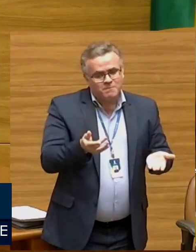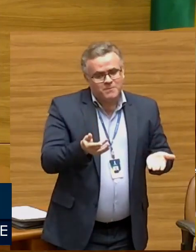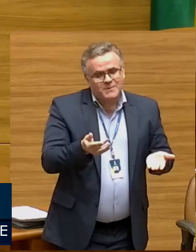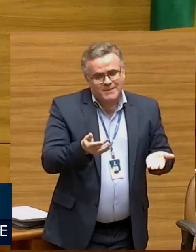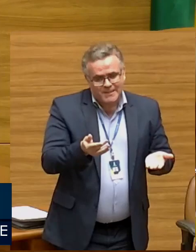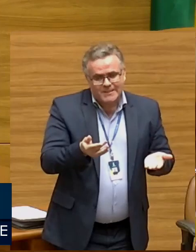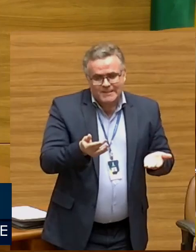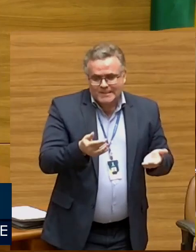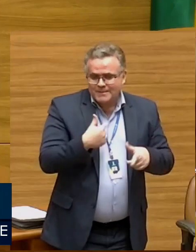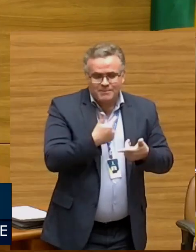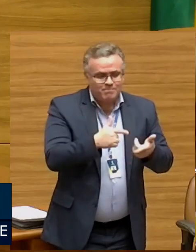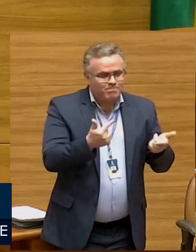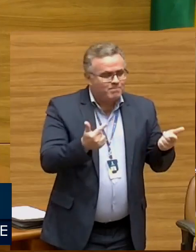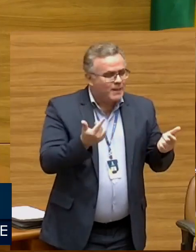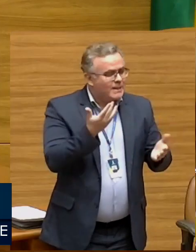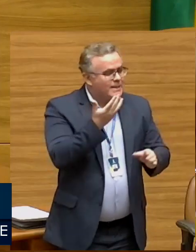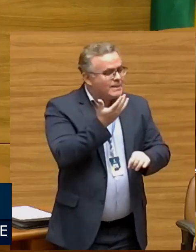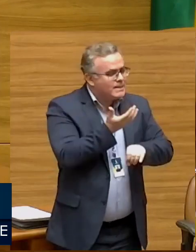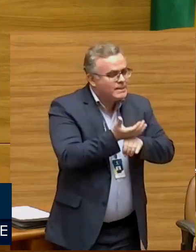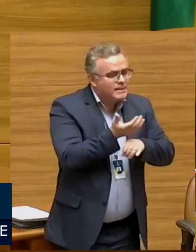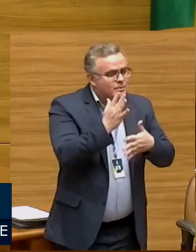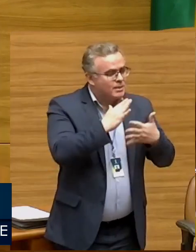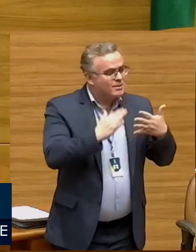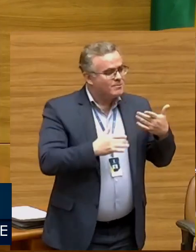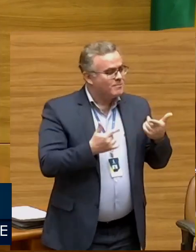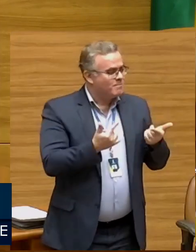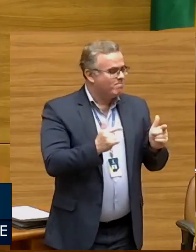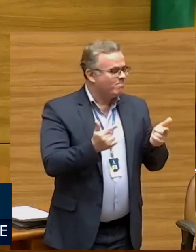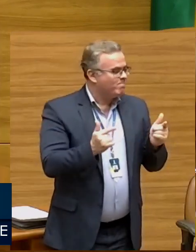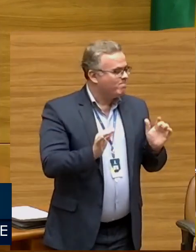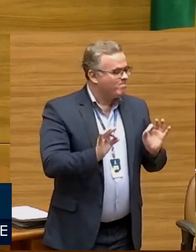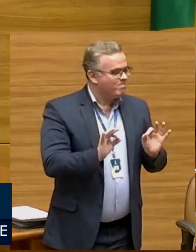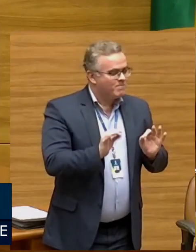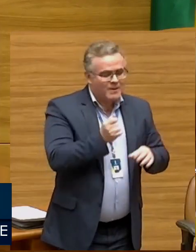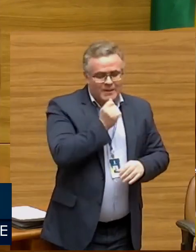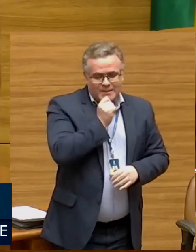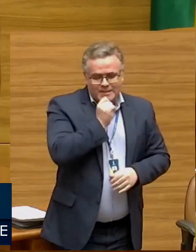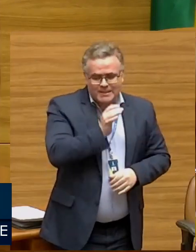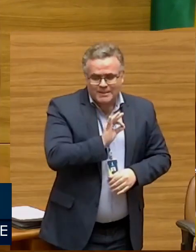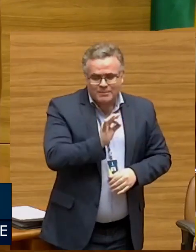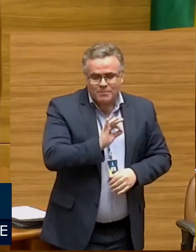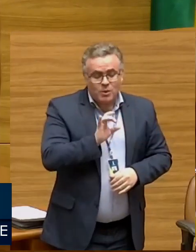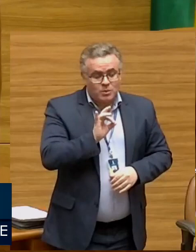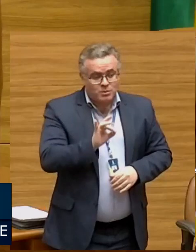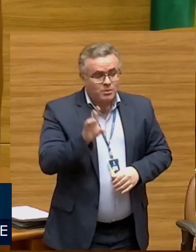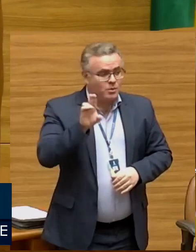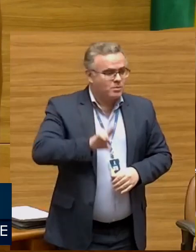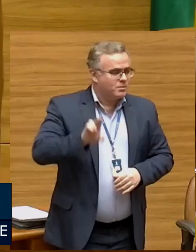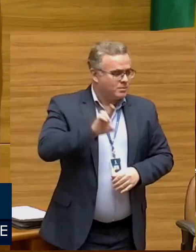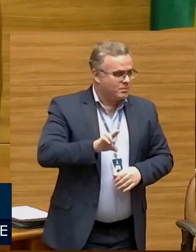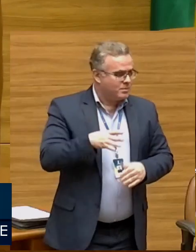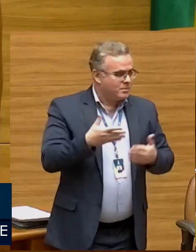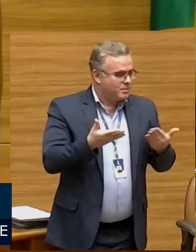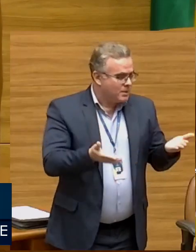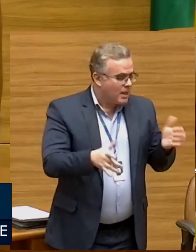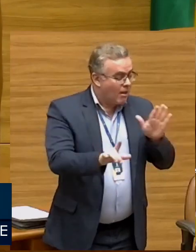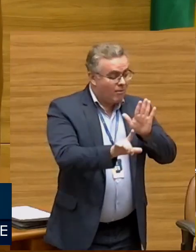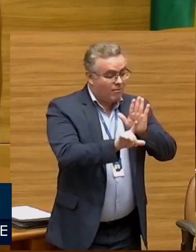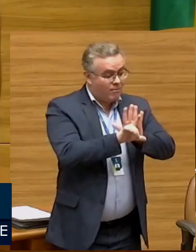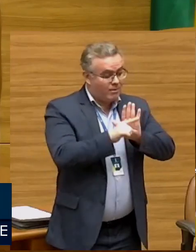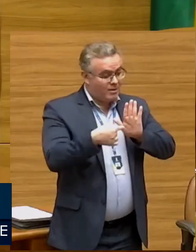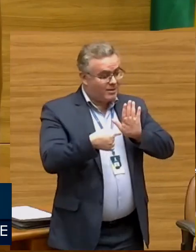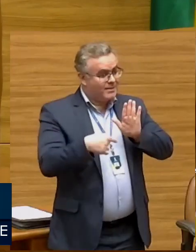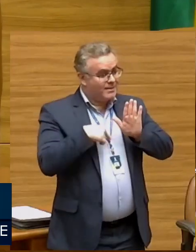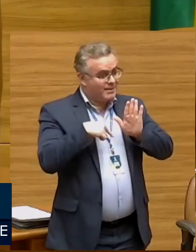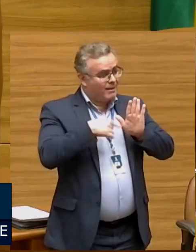A gente percebe o quanto a educação ainda precisa, pelo menos as legislações que já existem,